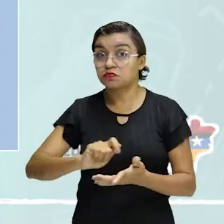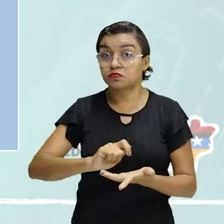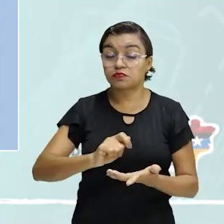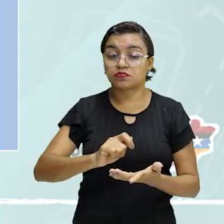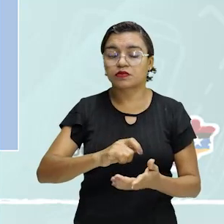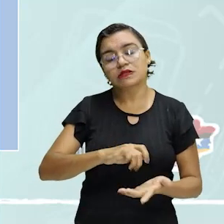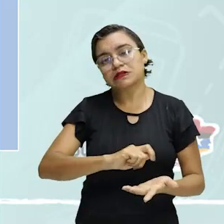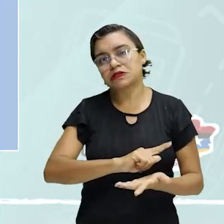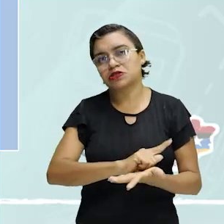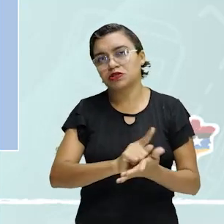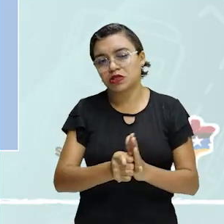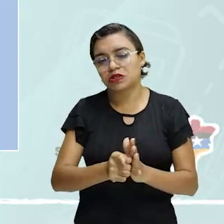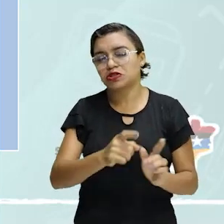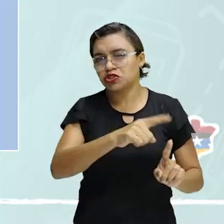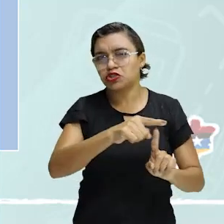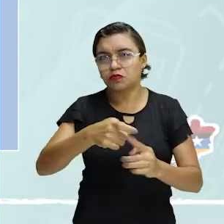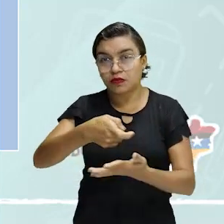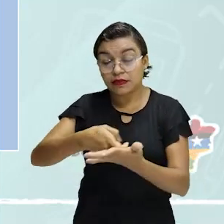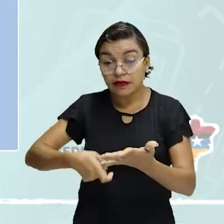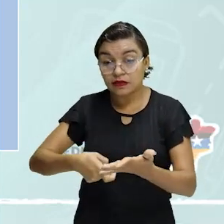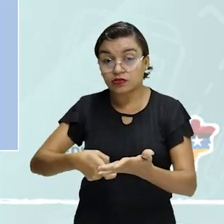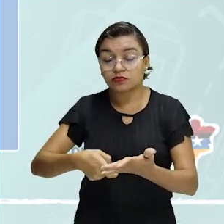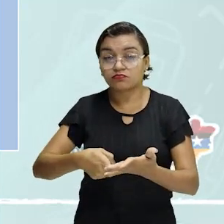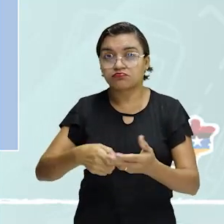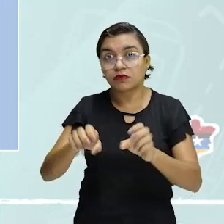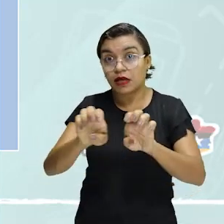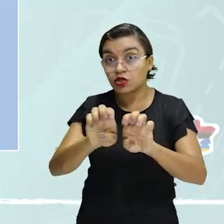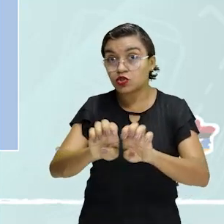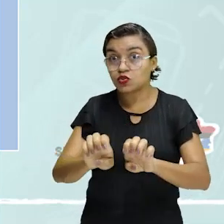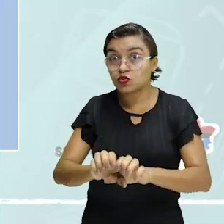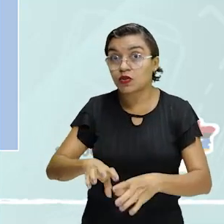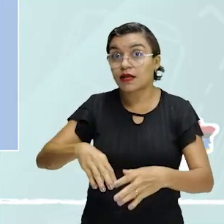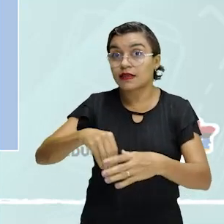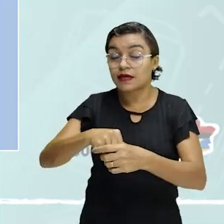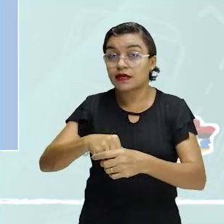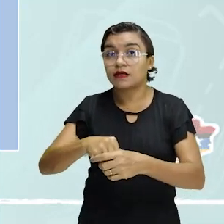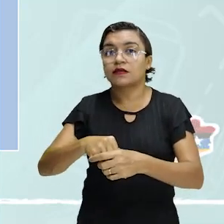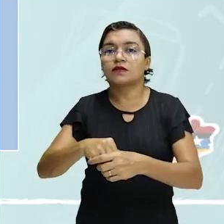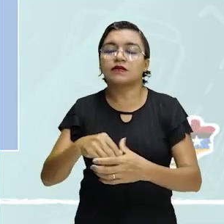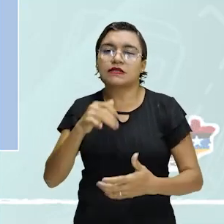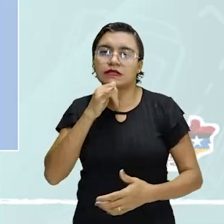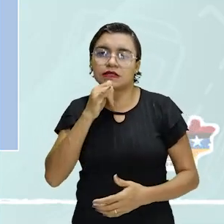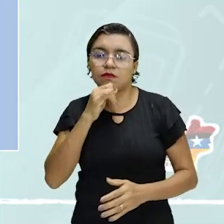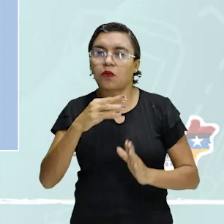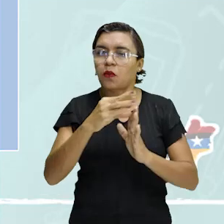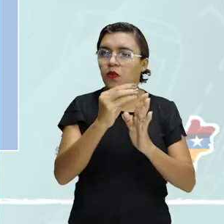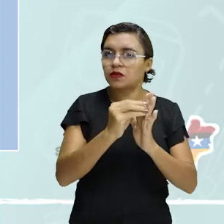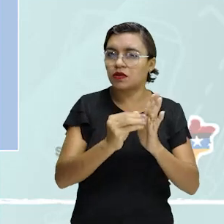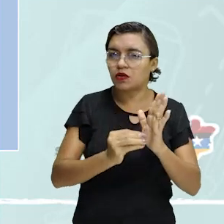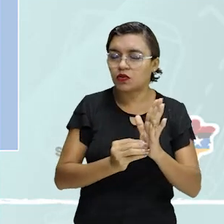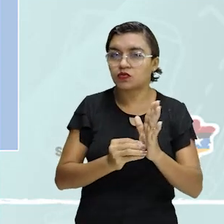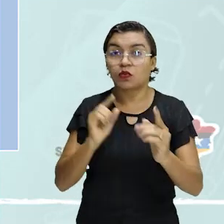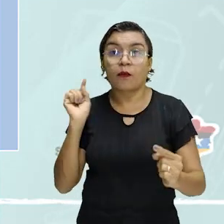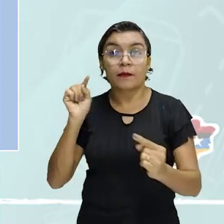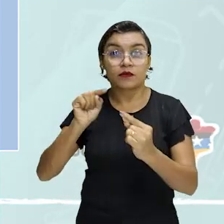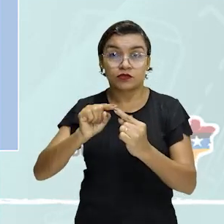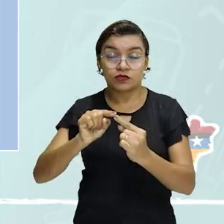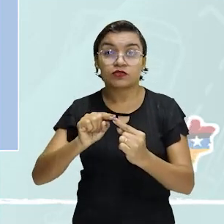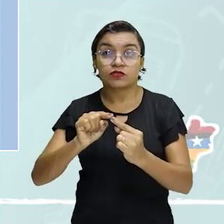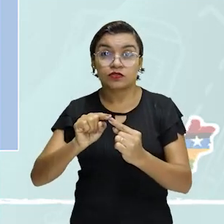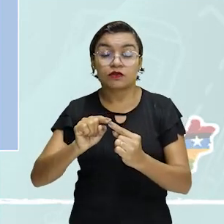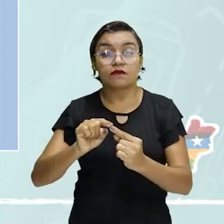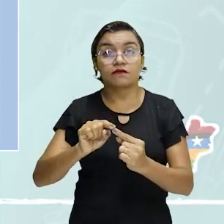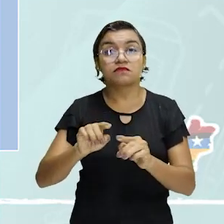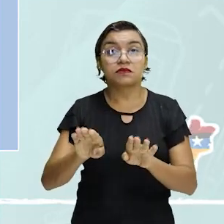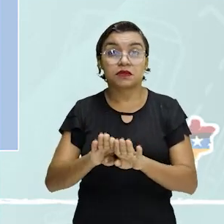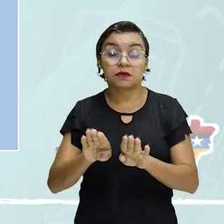estamos considerando a estrutura do texto, assim como o seu conteúdo, o seu propósito e o público a